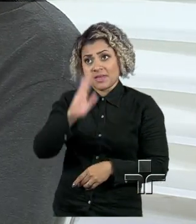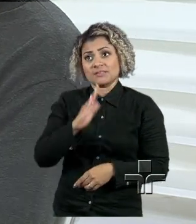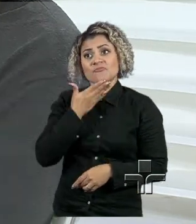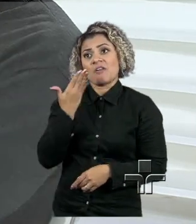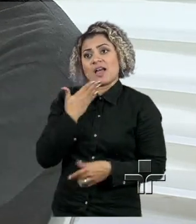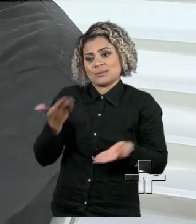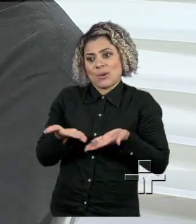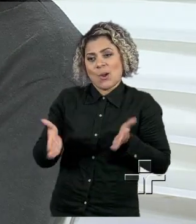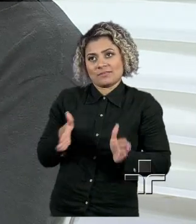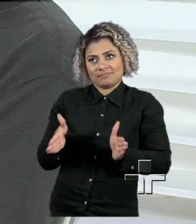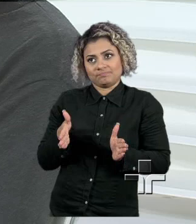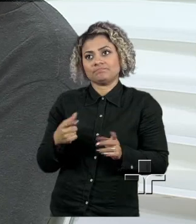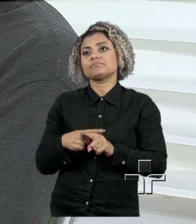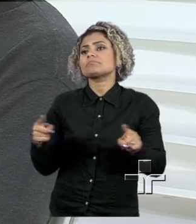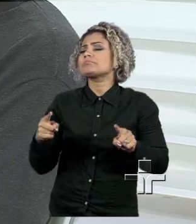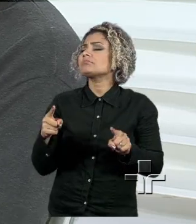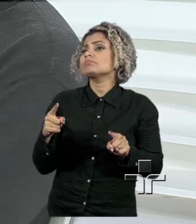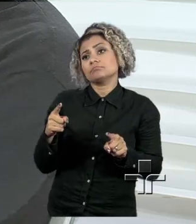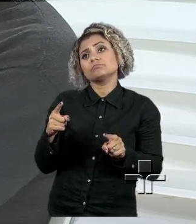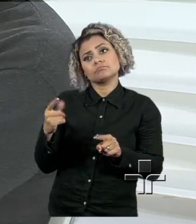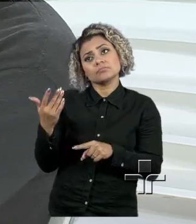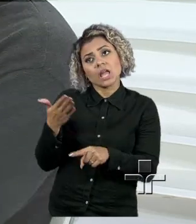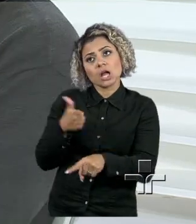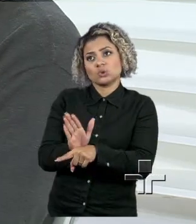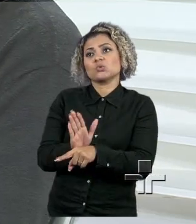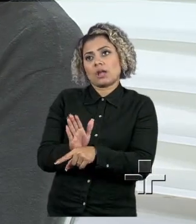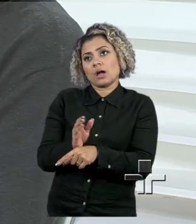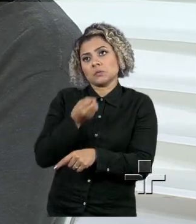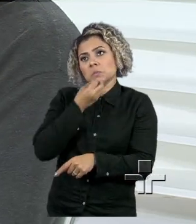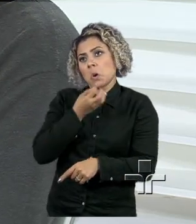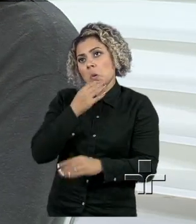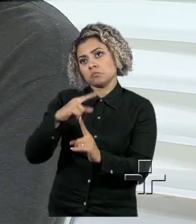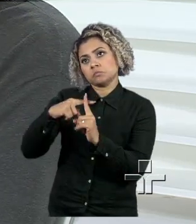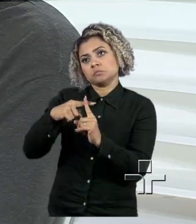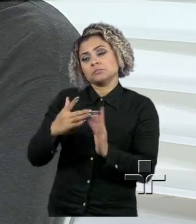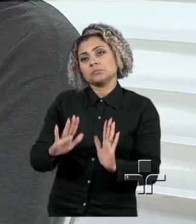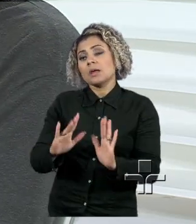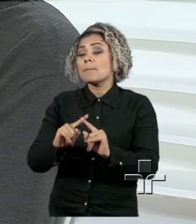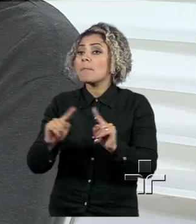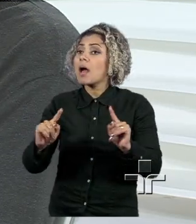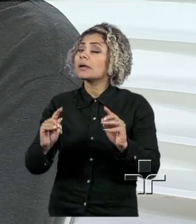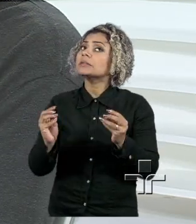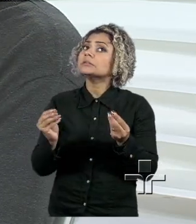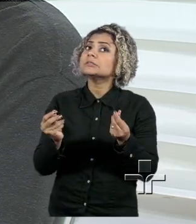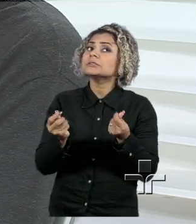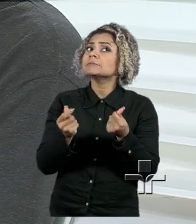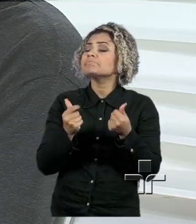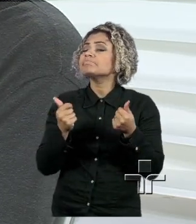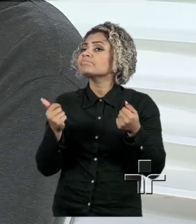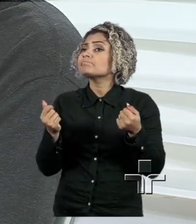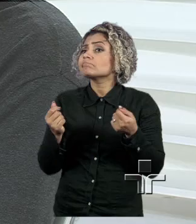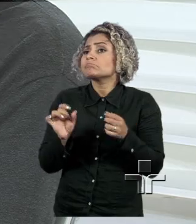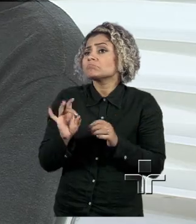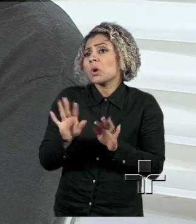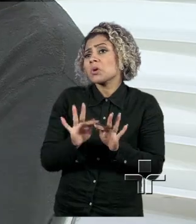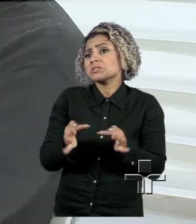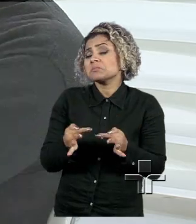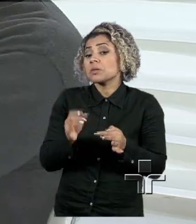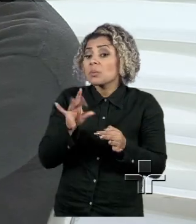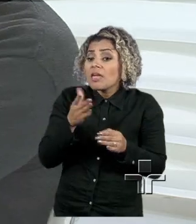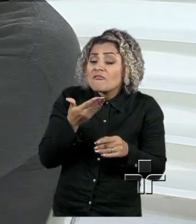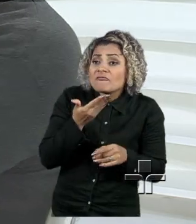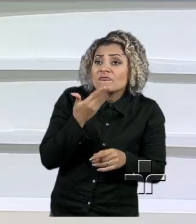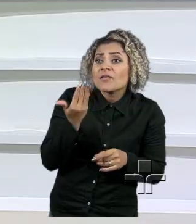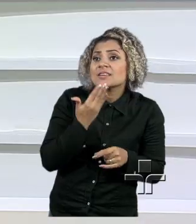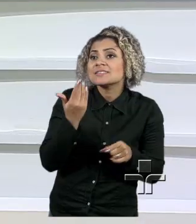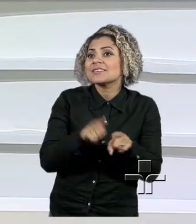Então, acho que isso tem sido, acho que é um ponto, né? Mas basicamente é isso, é facilitar. Acho que